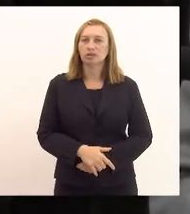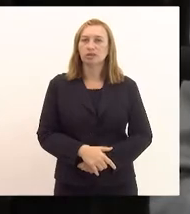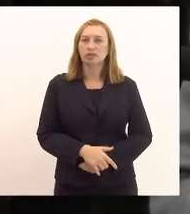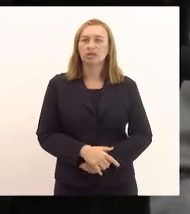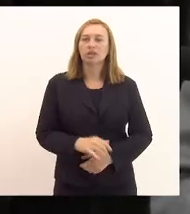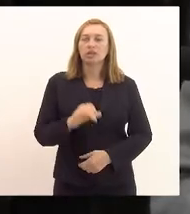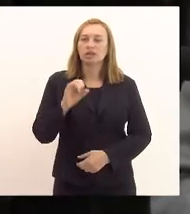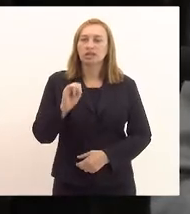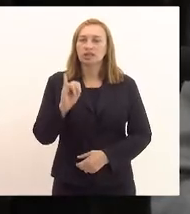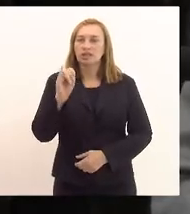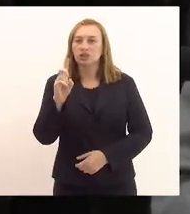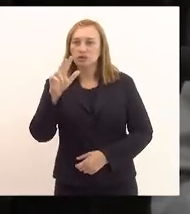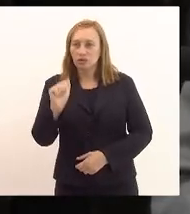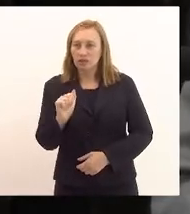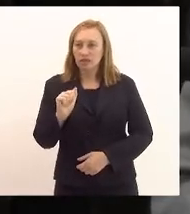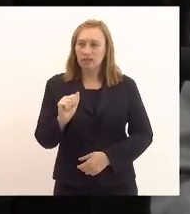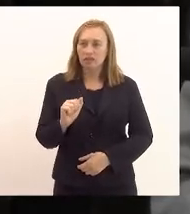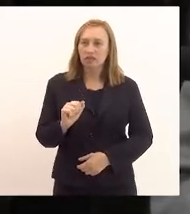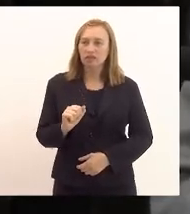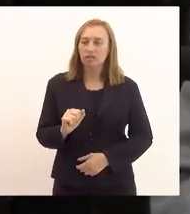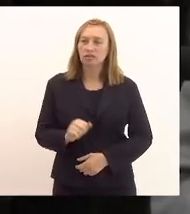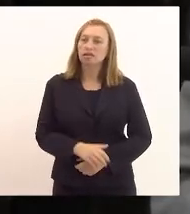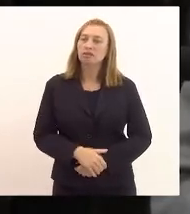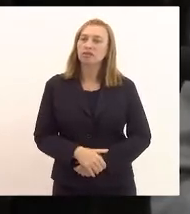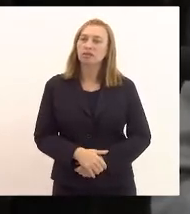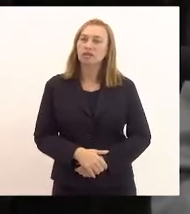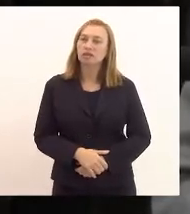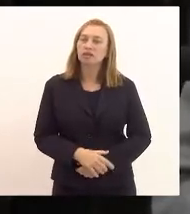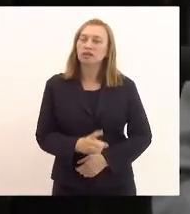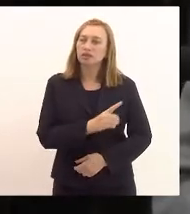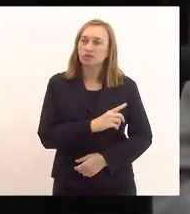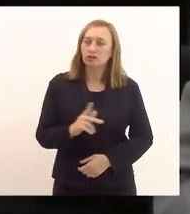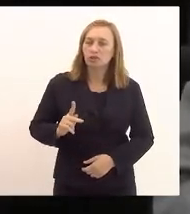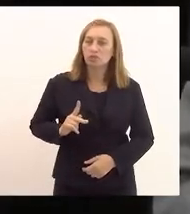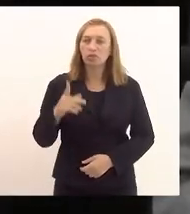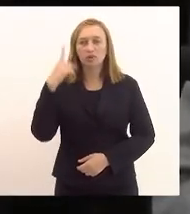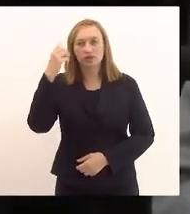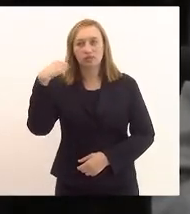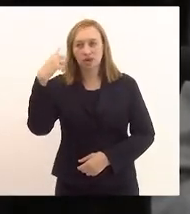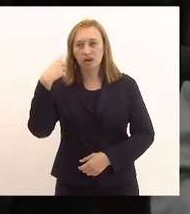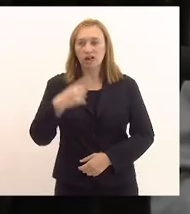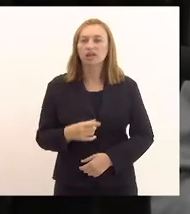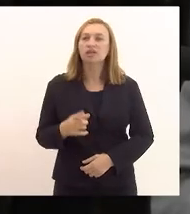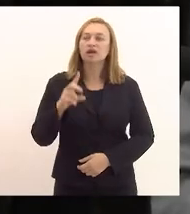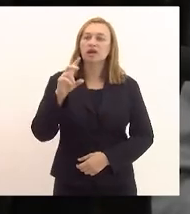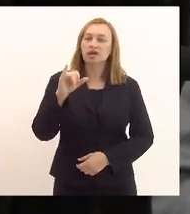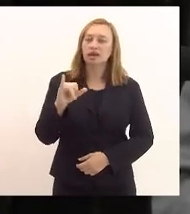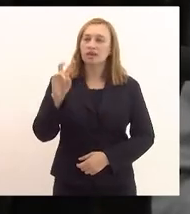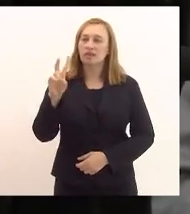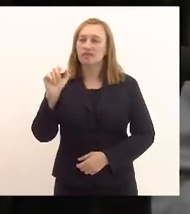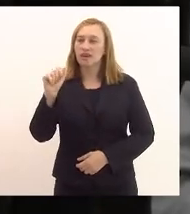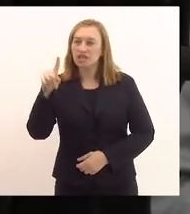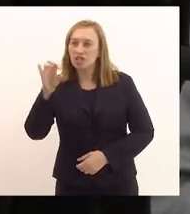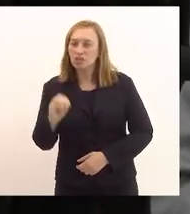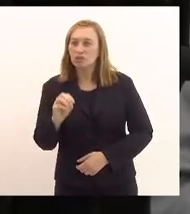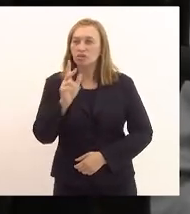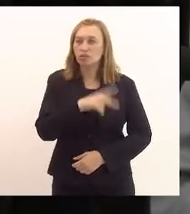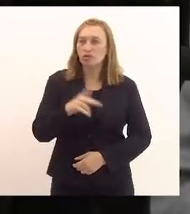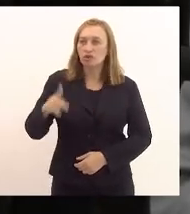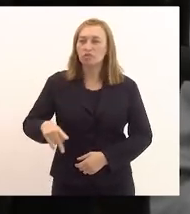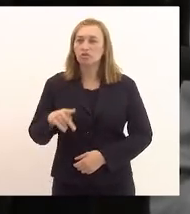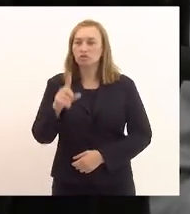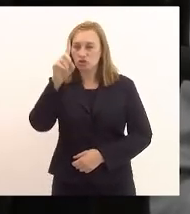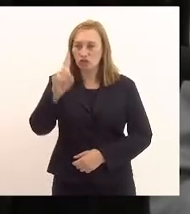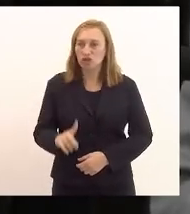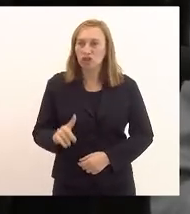Silvia Sales advogado da Defensoria Pública Vanilda Ferreira professora de Direito da